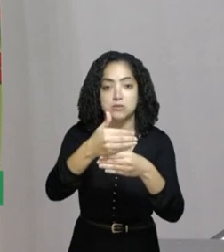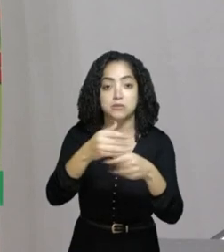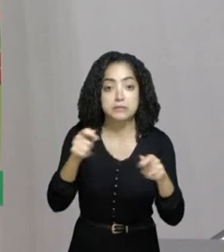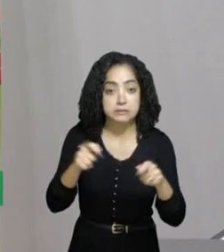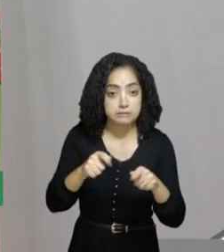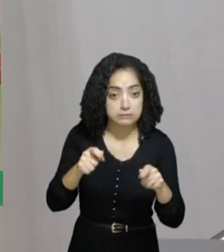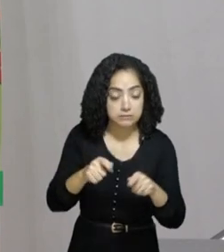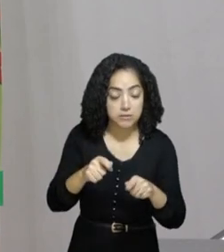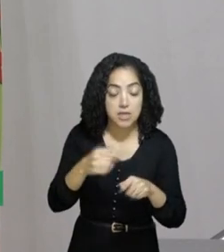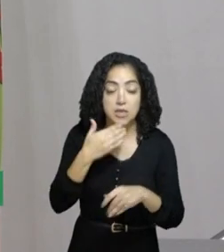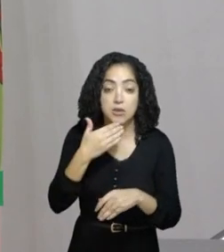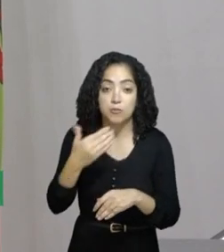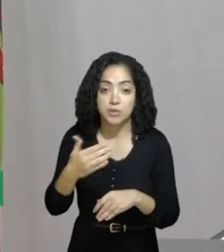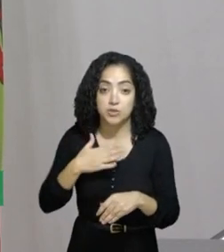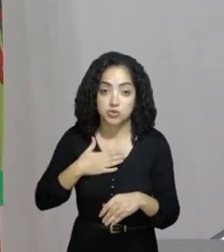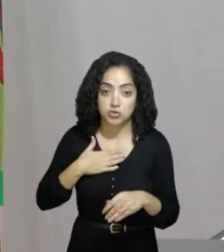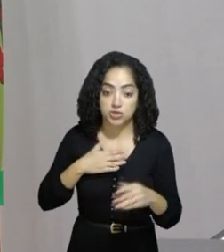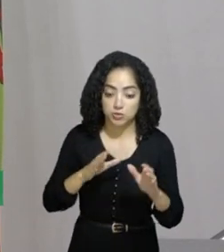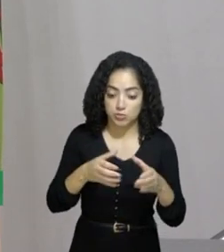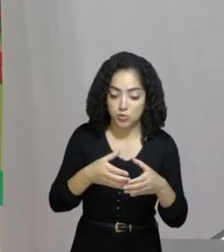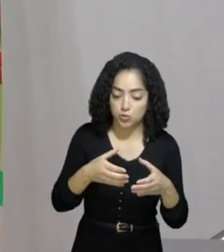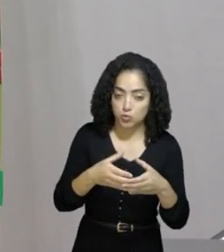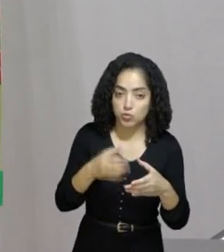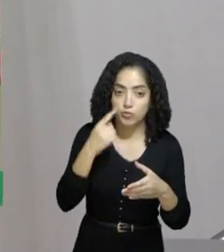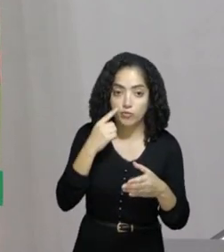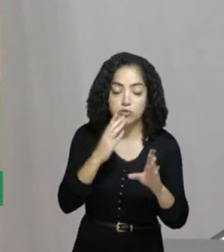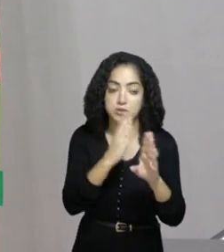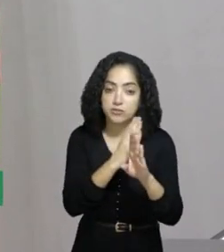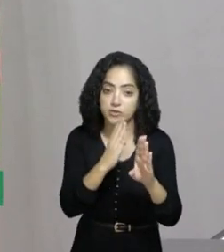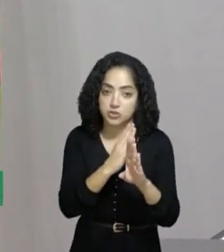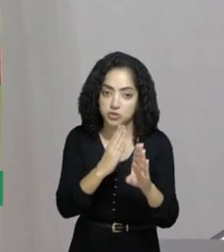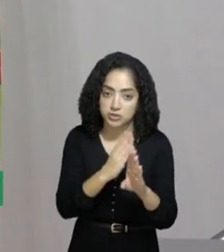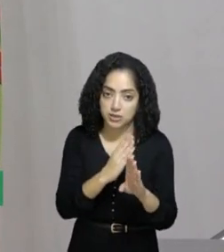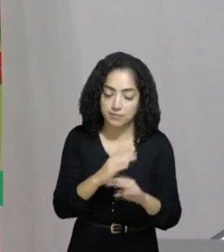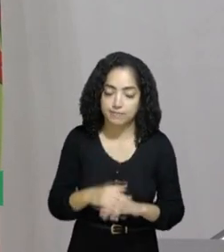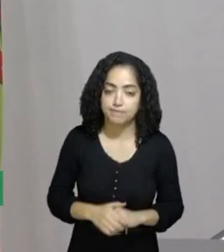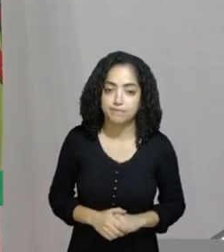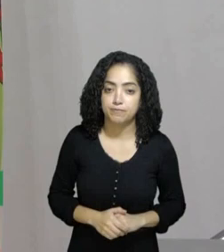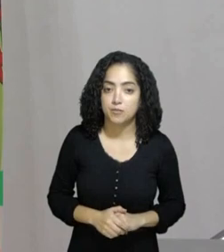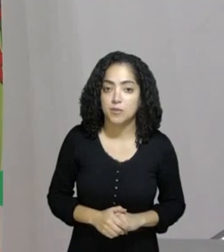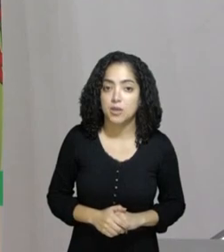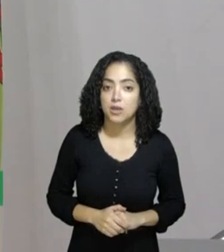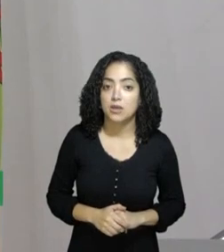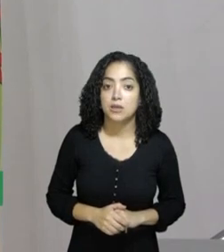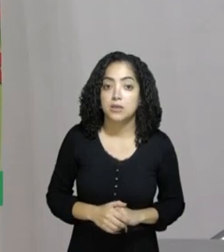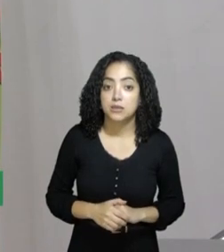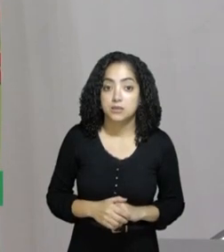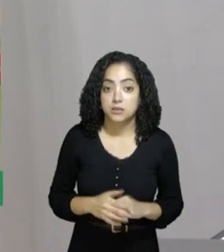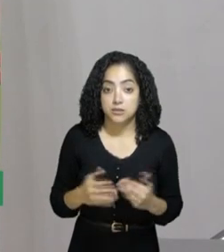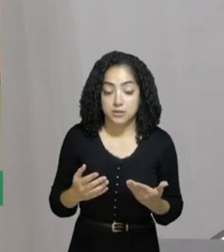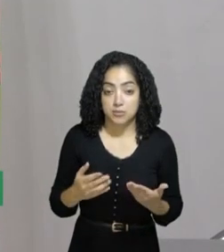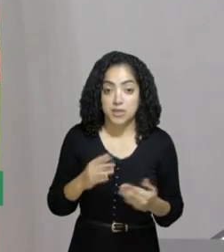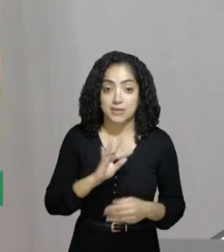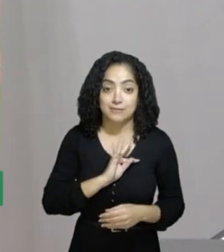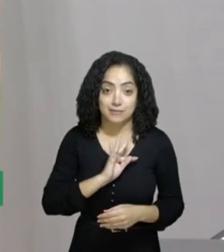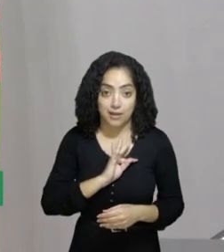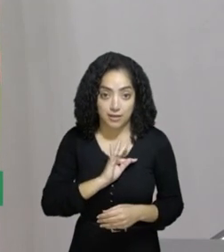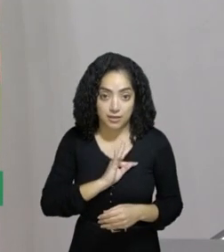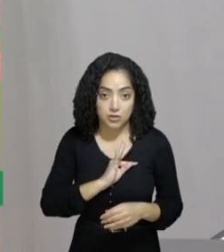eu solicitei que a minha equipe apurasse a situação. Além dos dois pareceres técnicos de